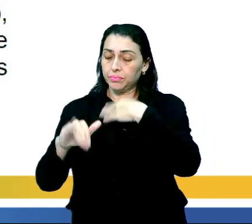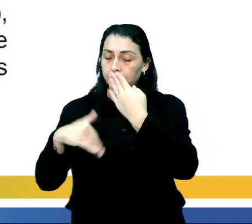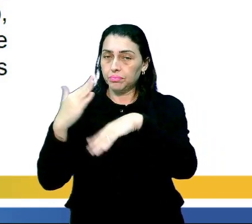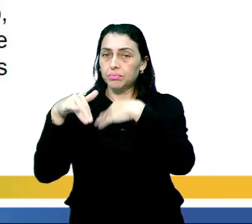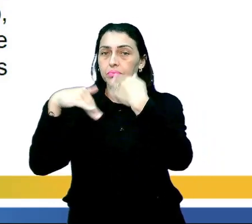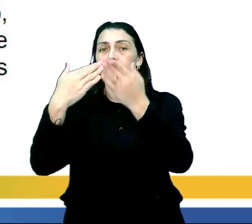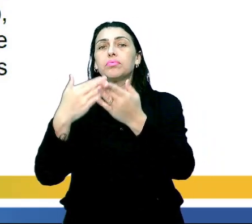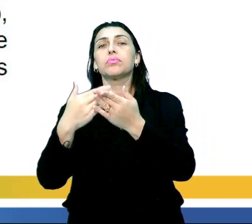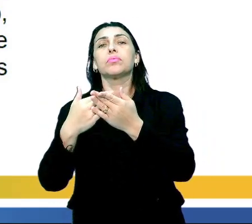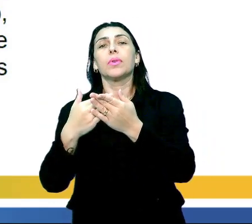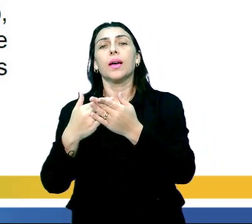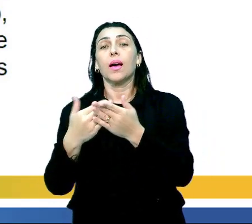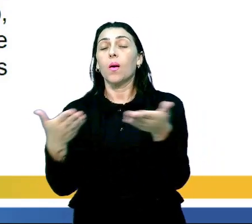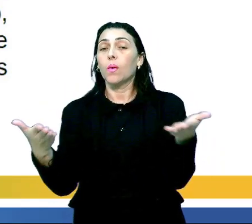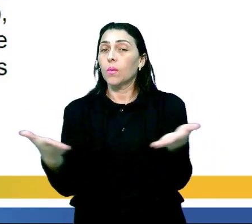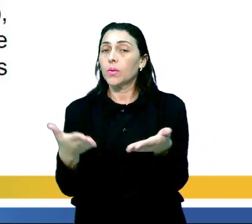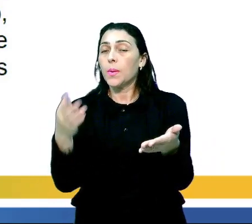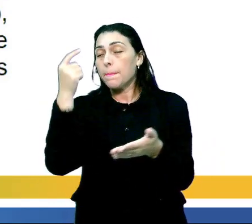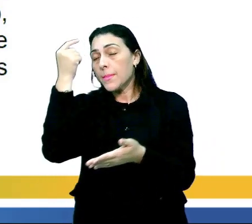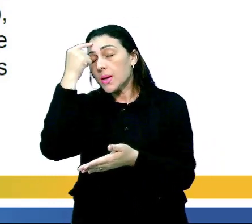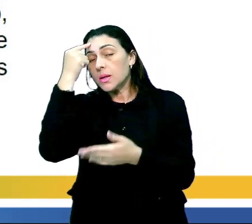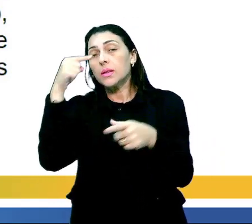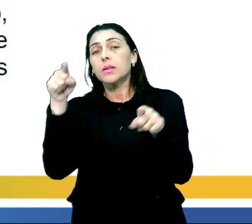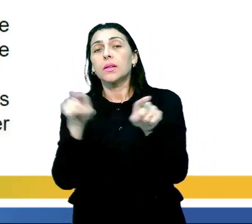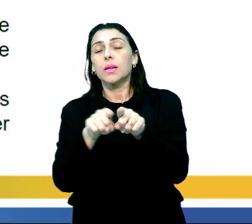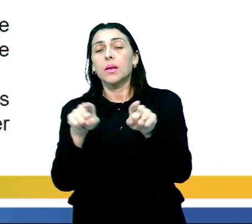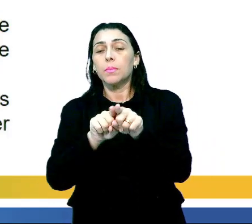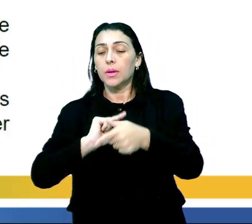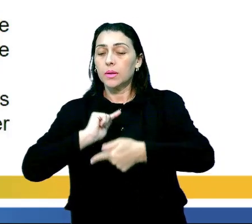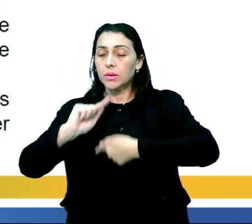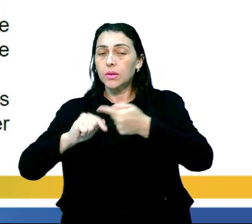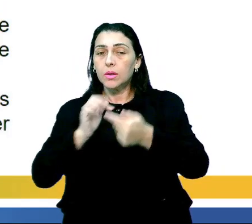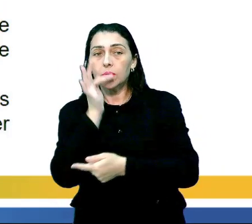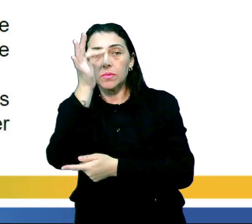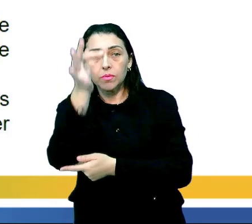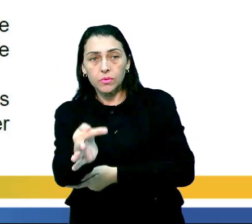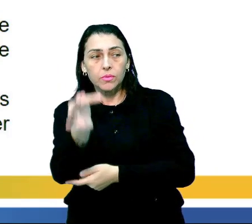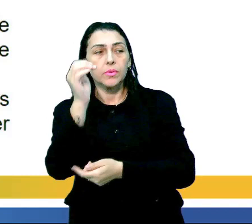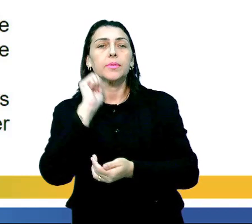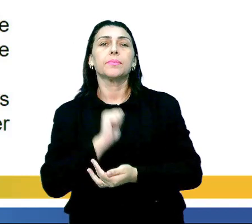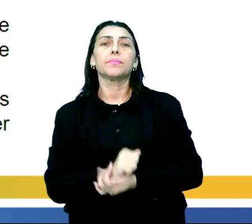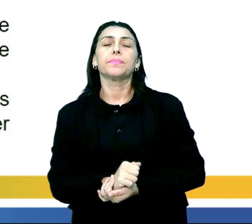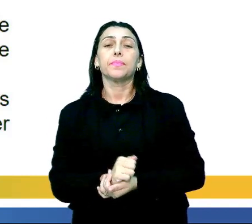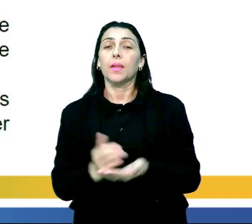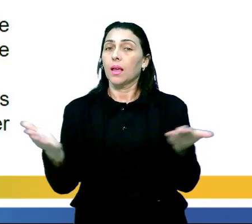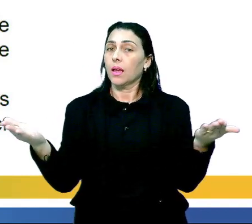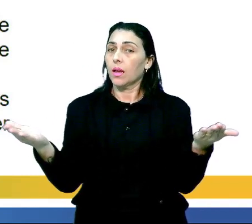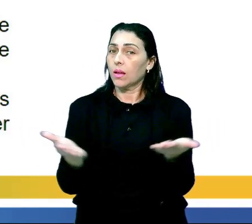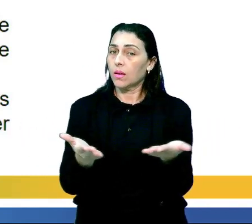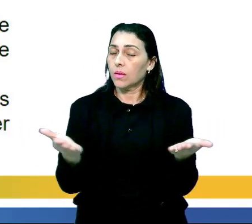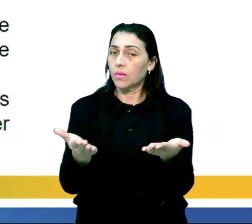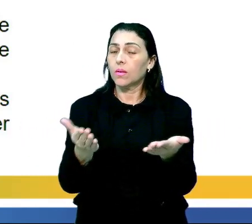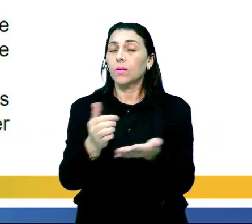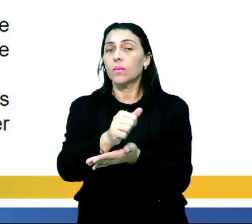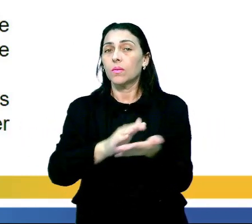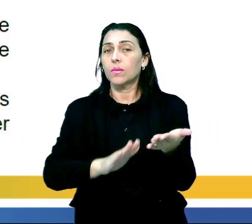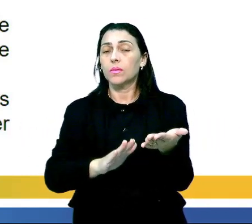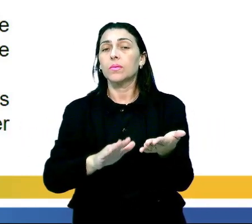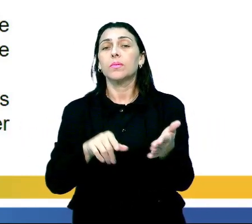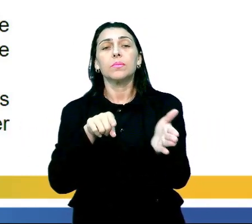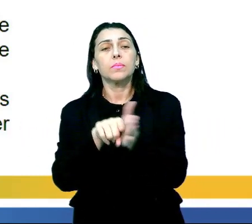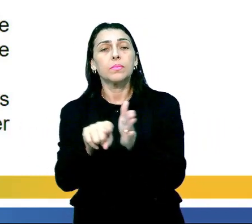desenvolvimento atual, pensando também nas gerações futuras. Agora nós vamos para